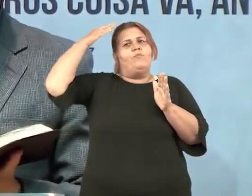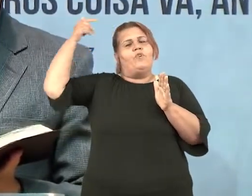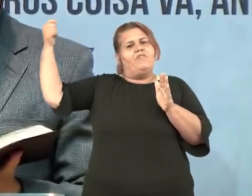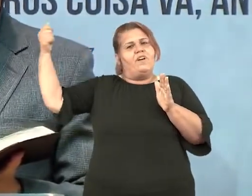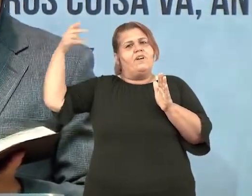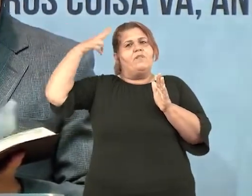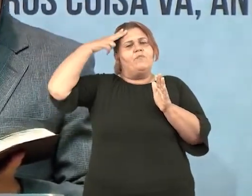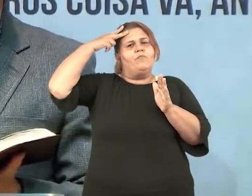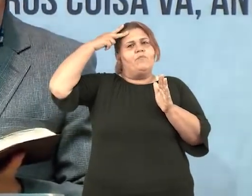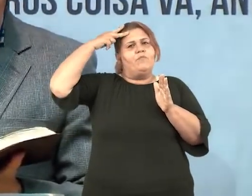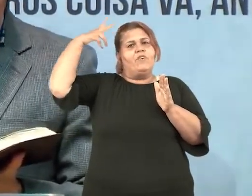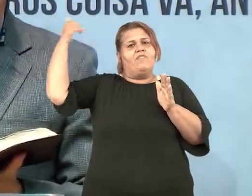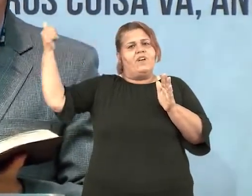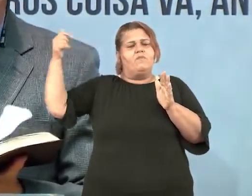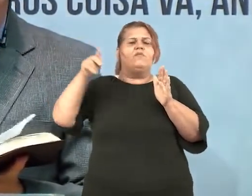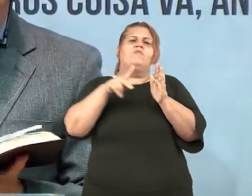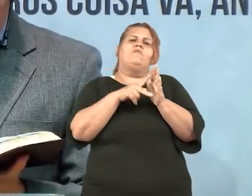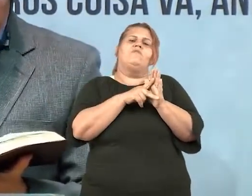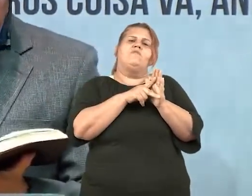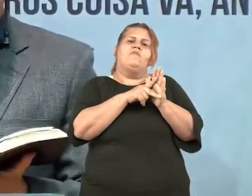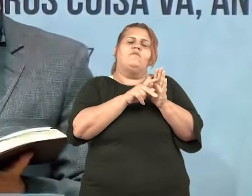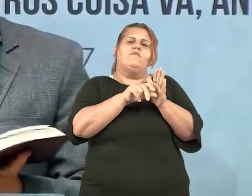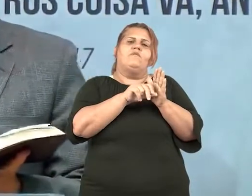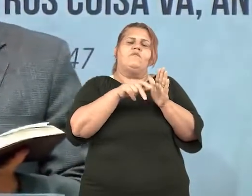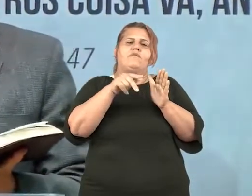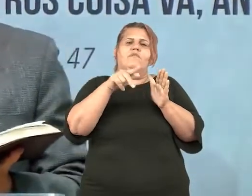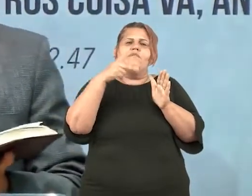27, versículo 1.